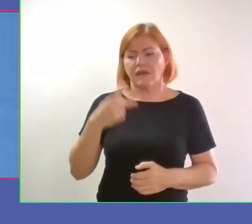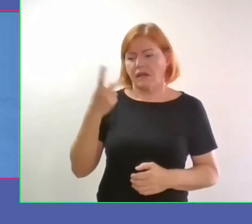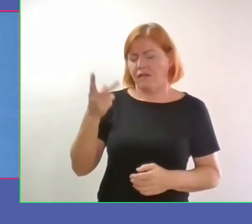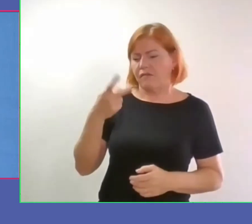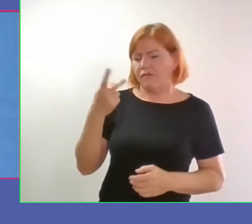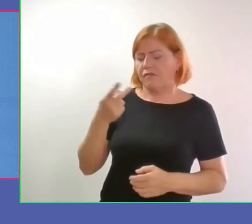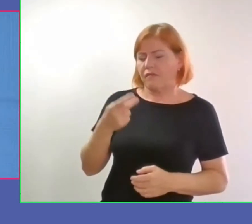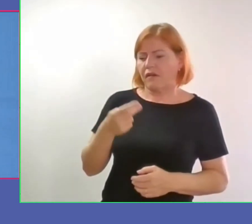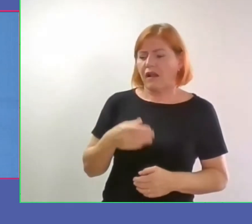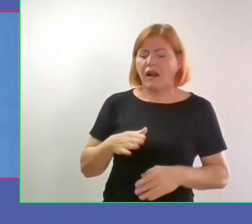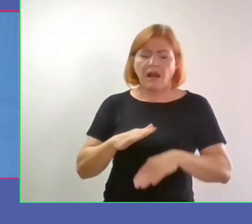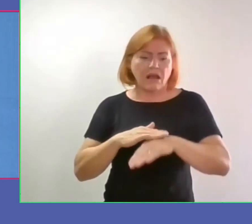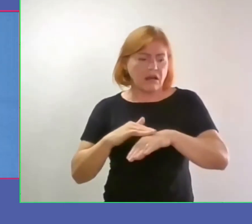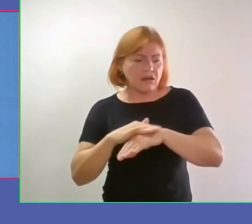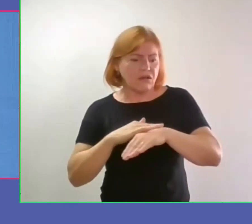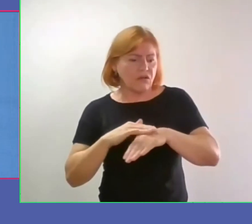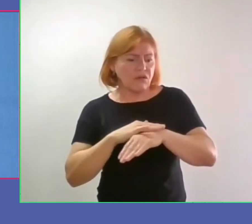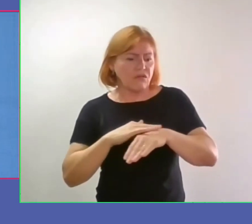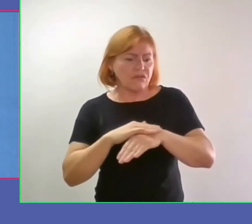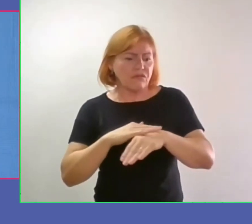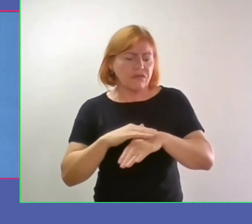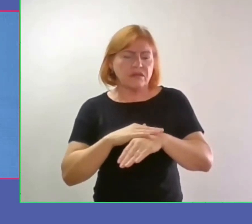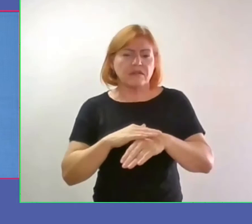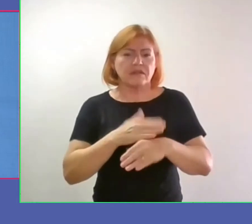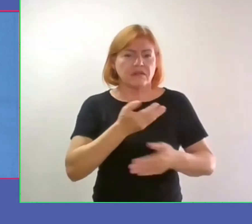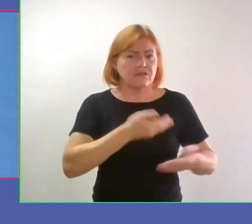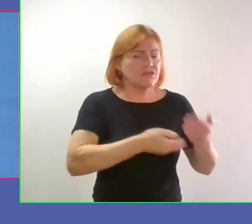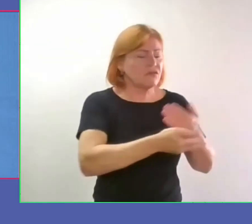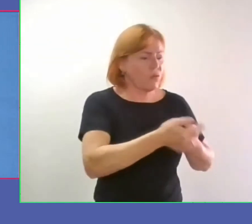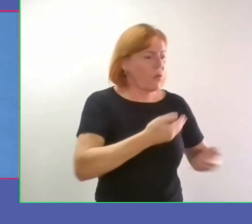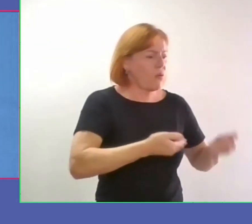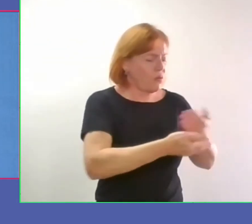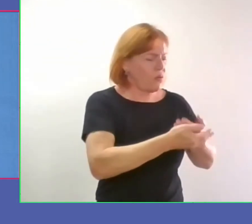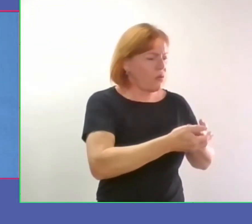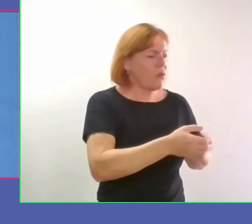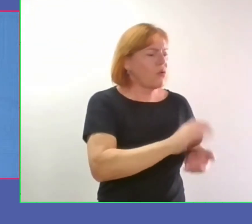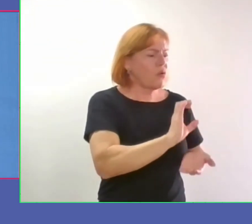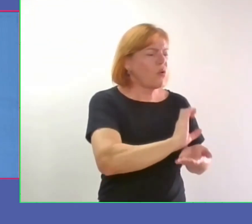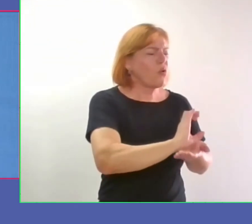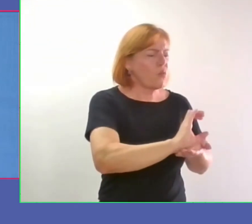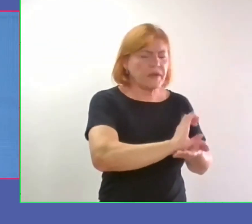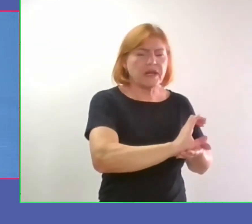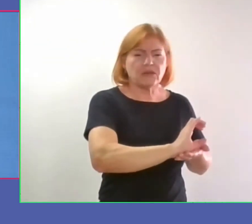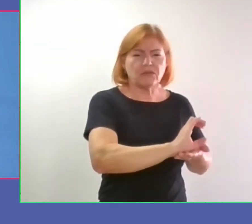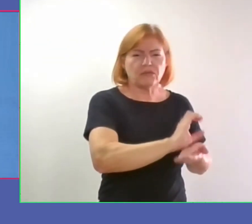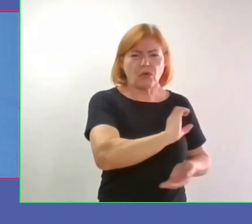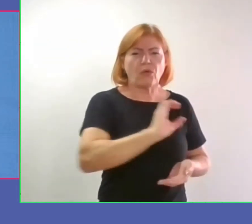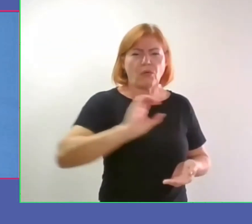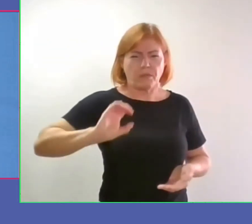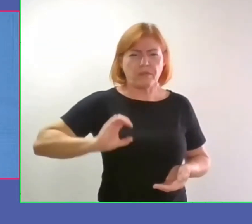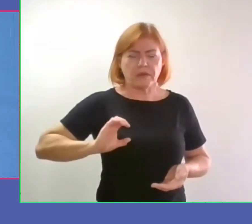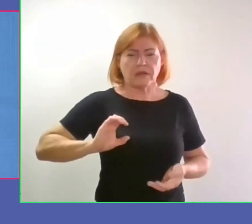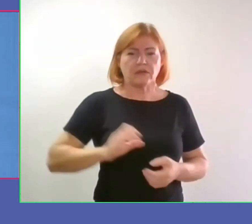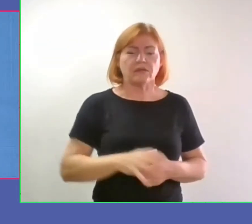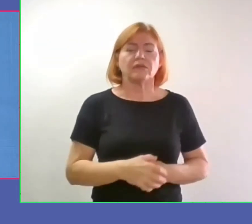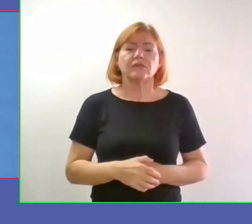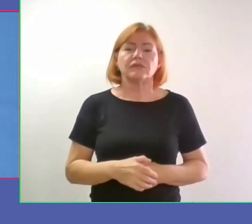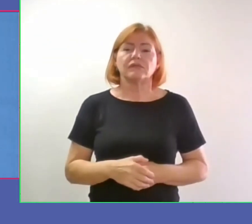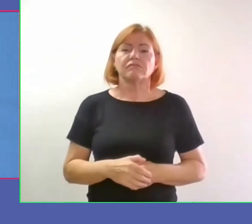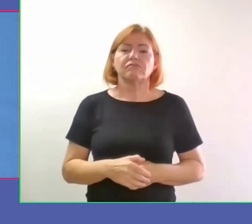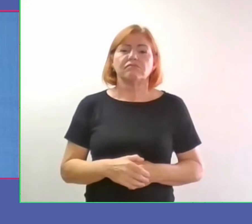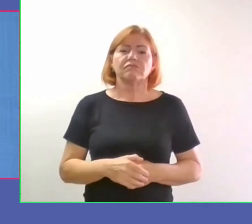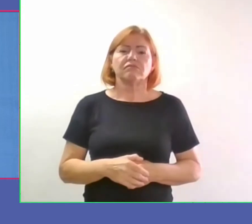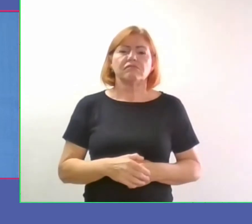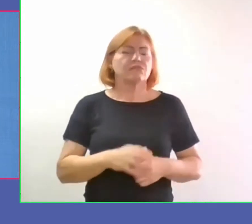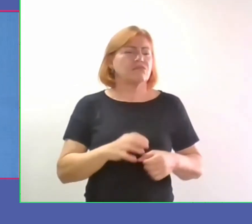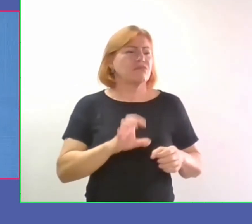cooperadores de uma região que está indo de vento a popa. Muitas bênçãos,